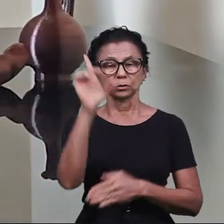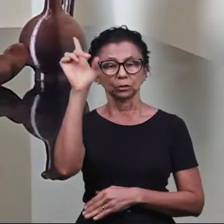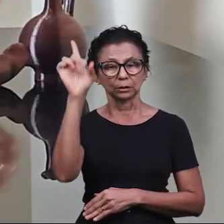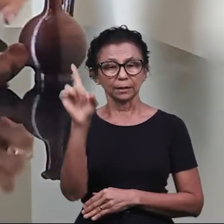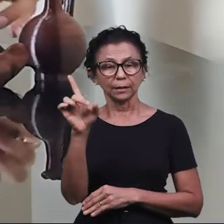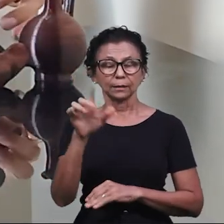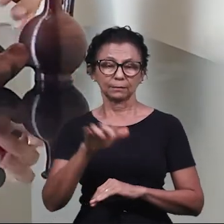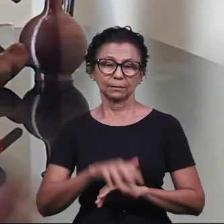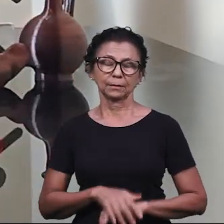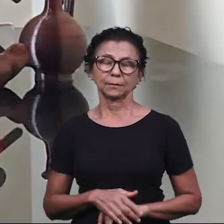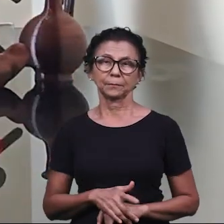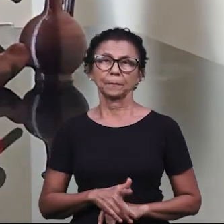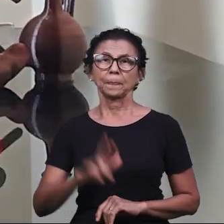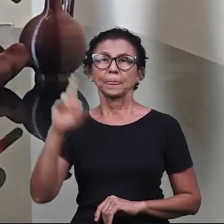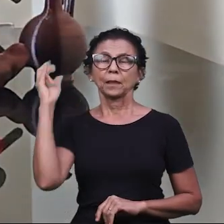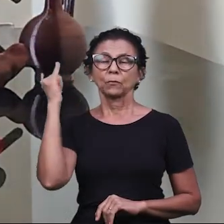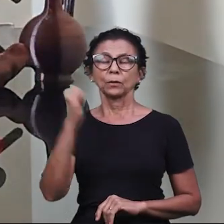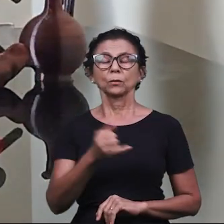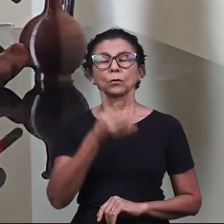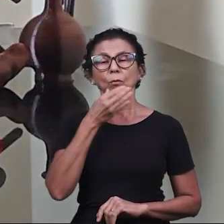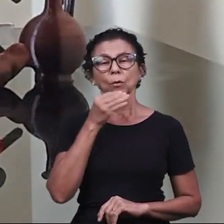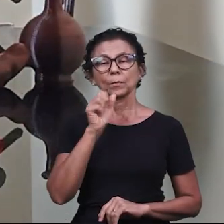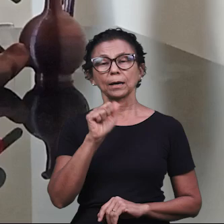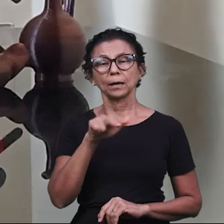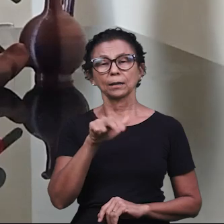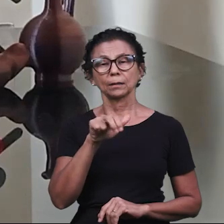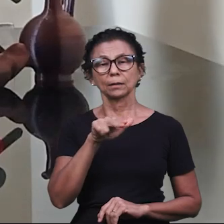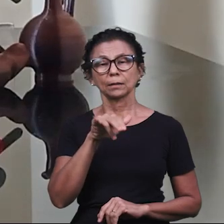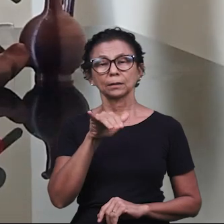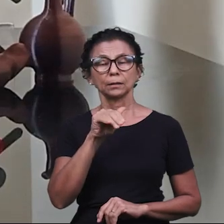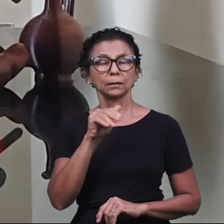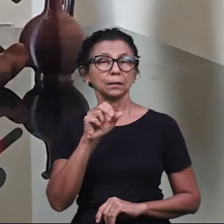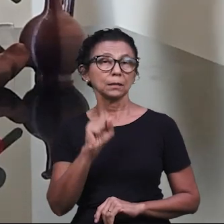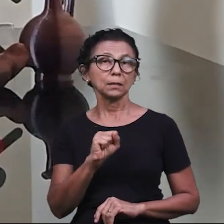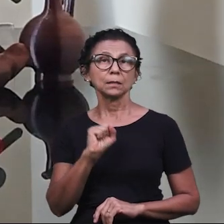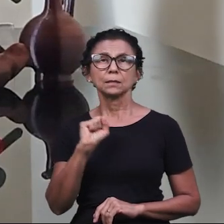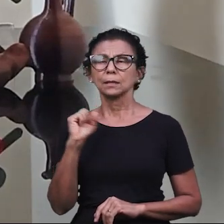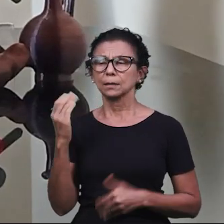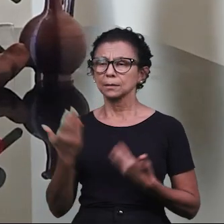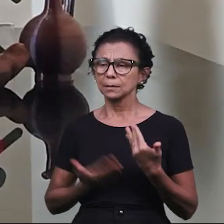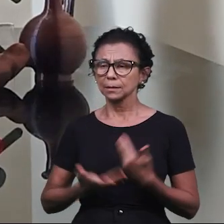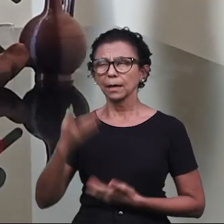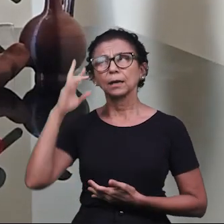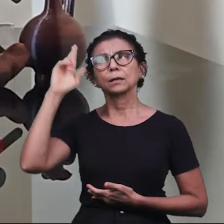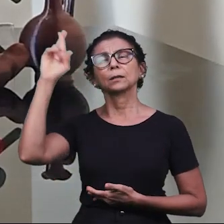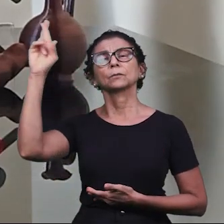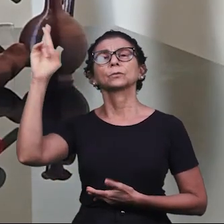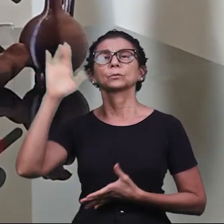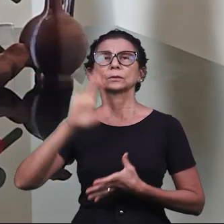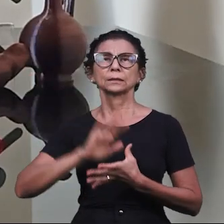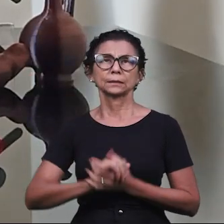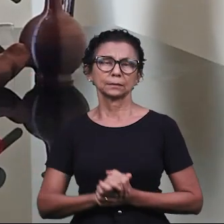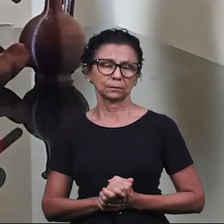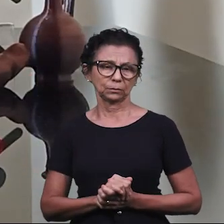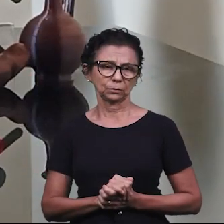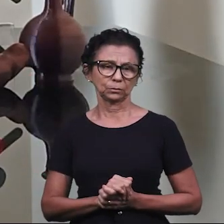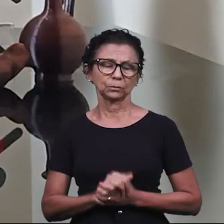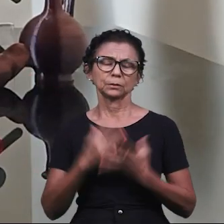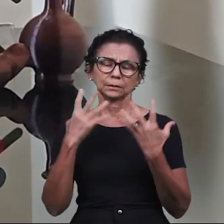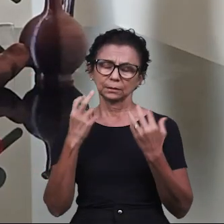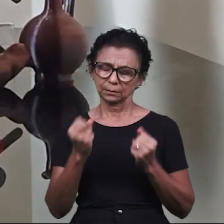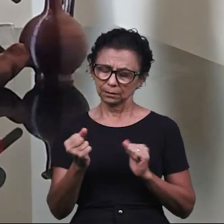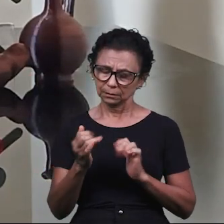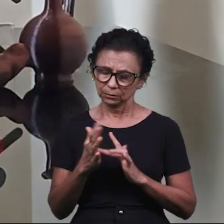Ananias. Ananias era um servo do Senhor, olha o coração, ele era um servo do Senhor, ele já tinha